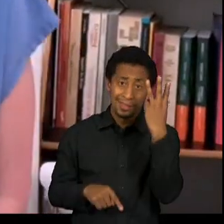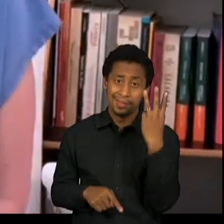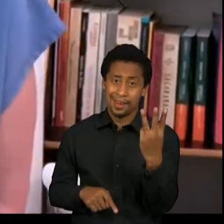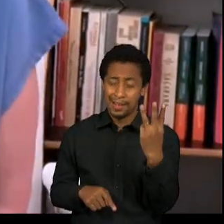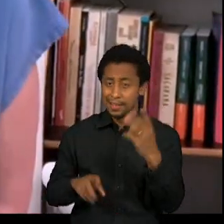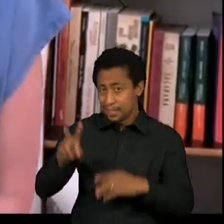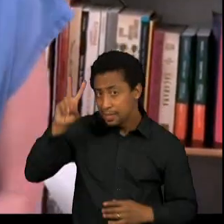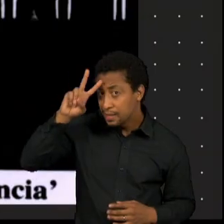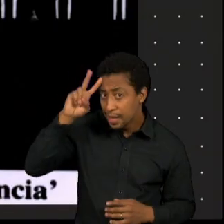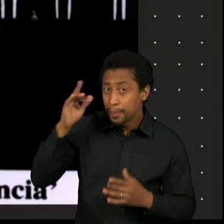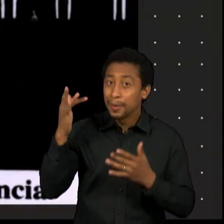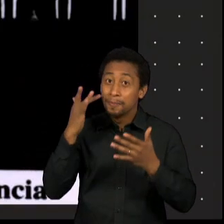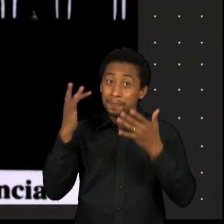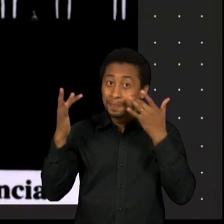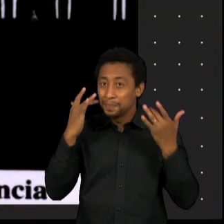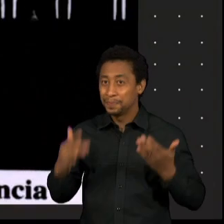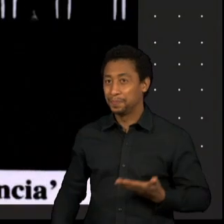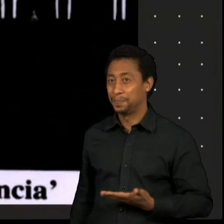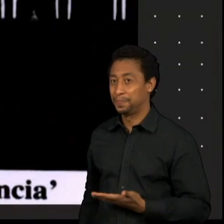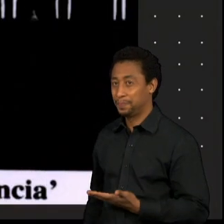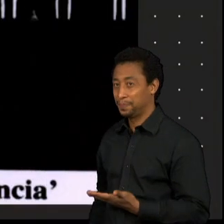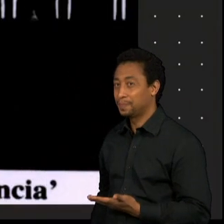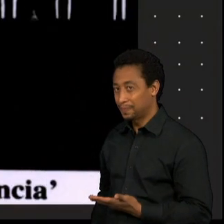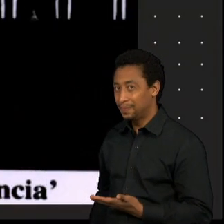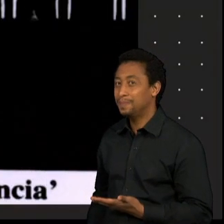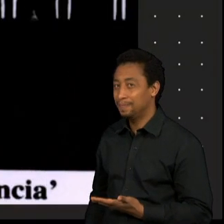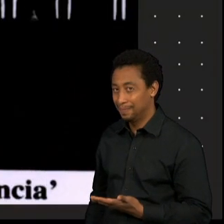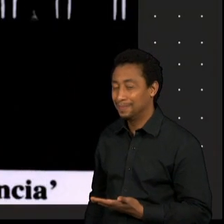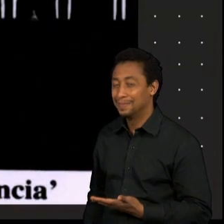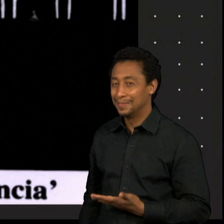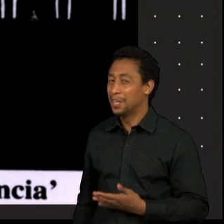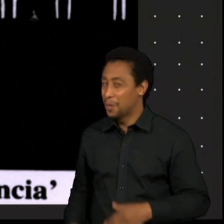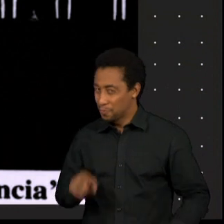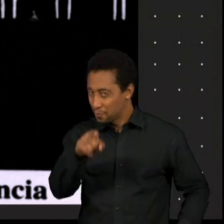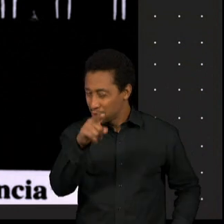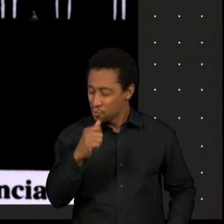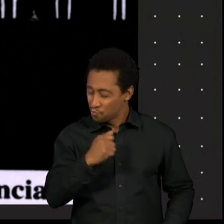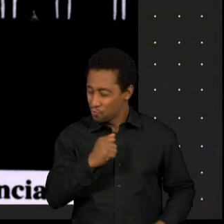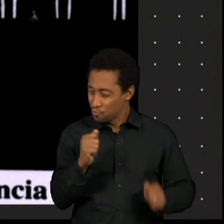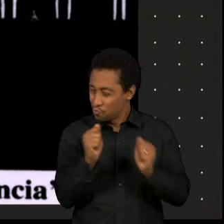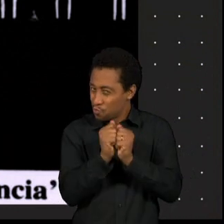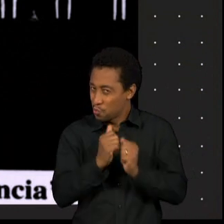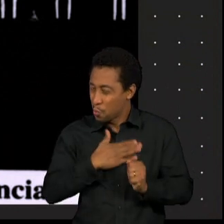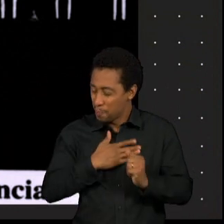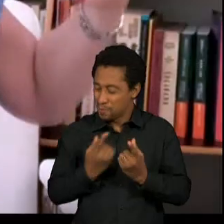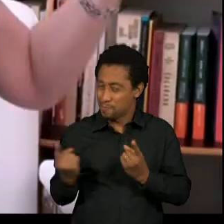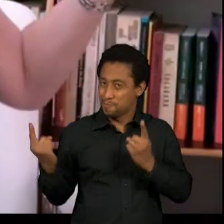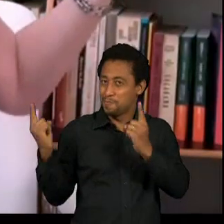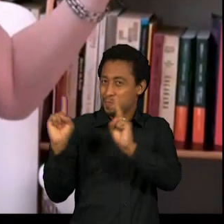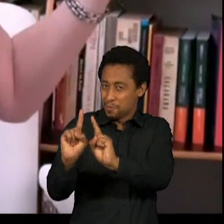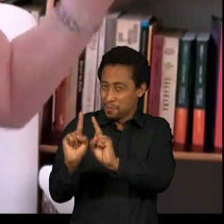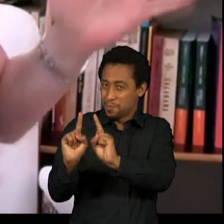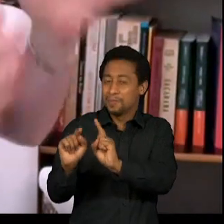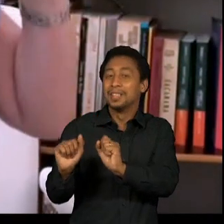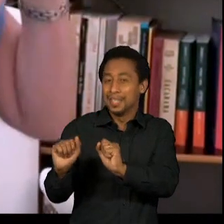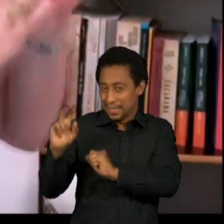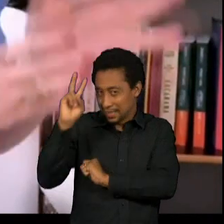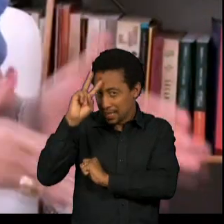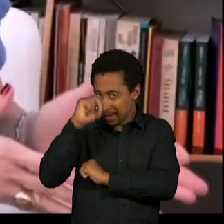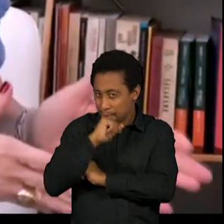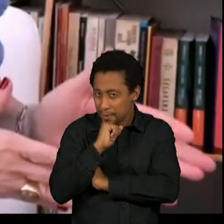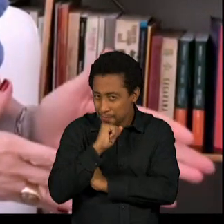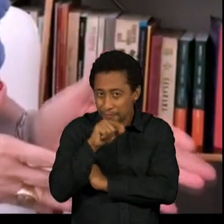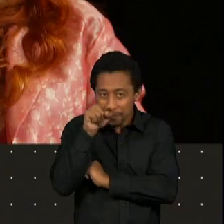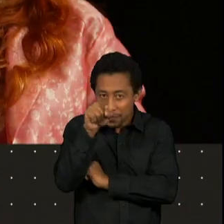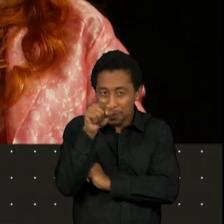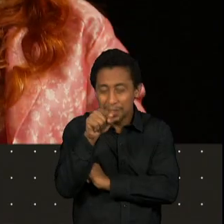Abu Janra, que eram 50 atores em cena, e você ficava do lado direito fazendo um tai chi o espetáculo todo, enquanto o Fernando Vieira fazia uma